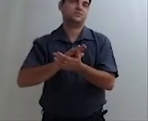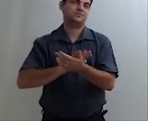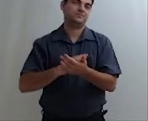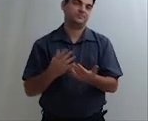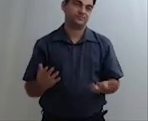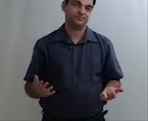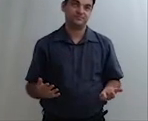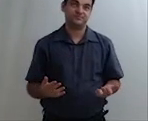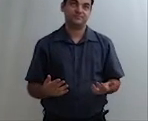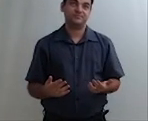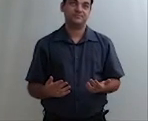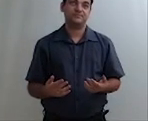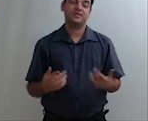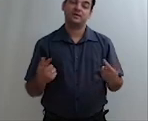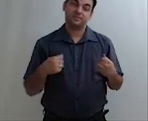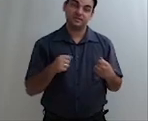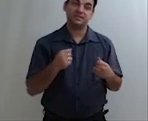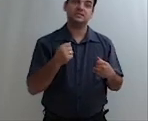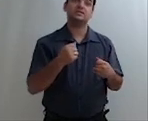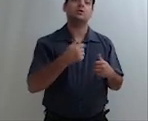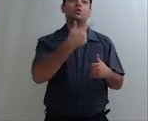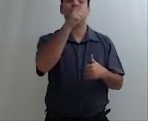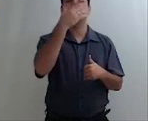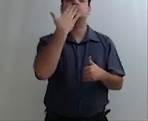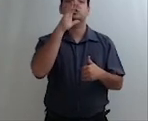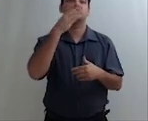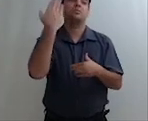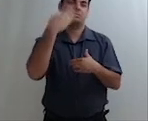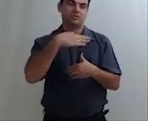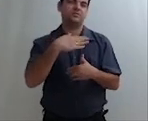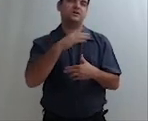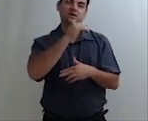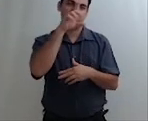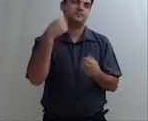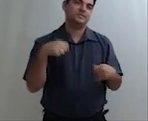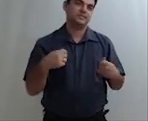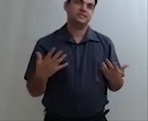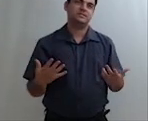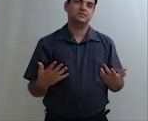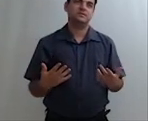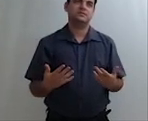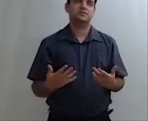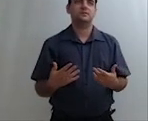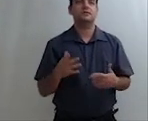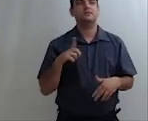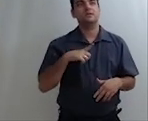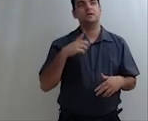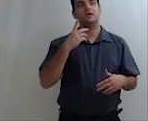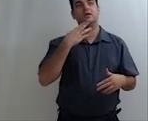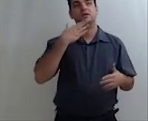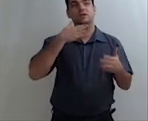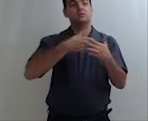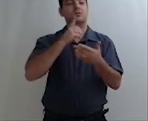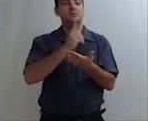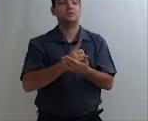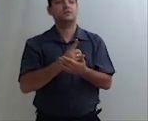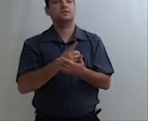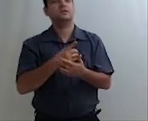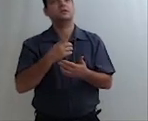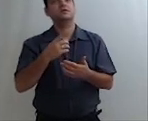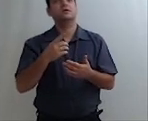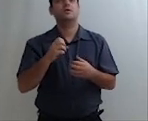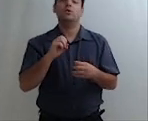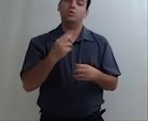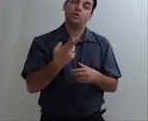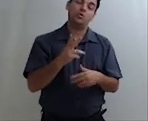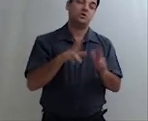corroborado por provas independentes e é lógico que por exemplo o depoimento de uma testemunha de acusação ou mesmo do policial